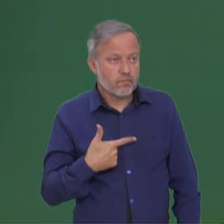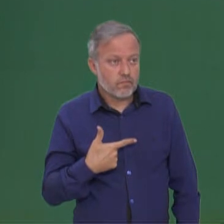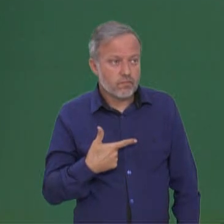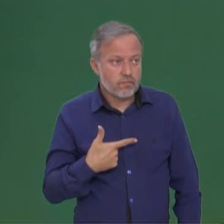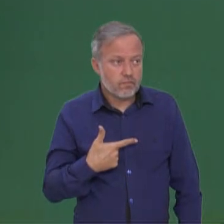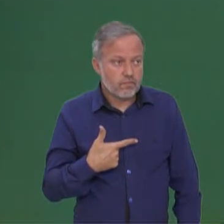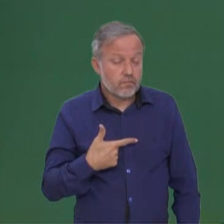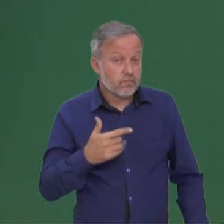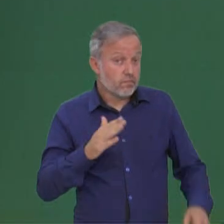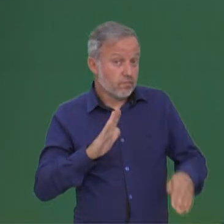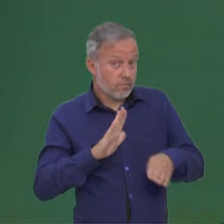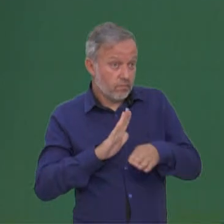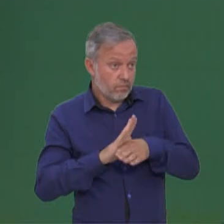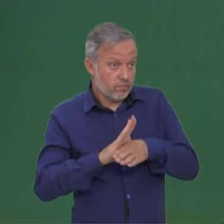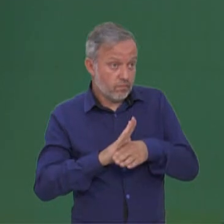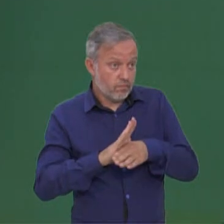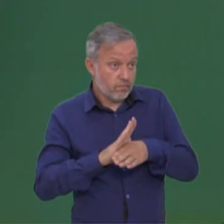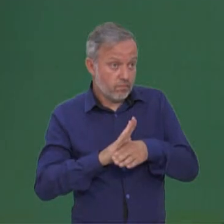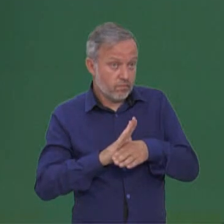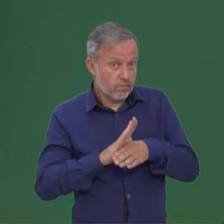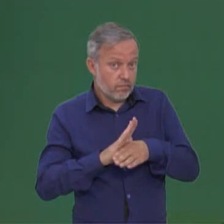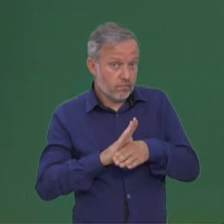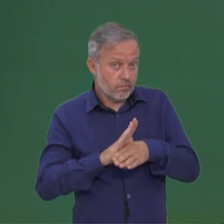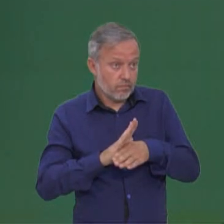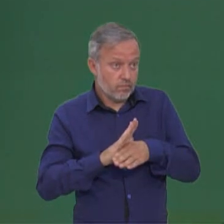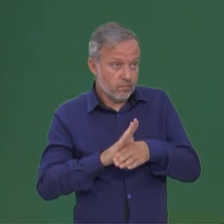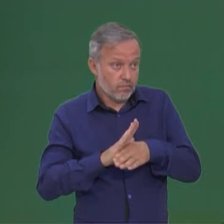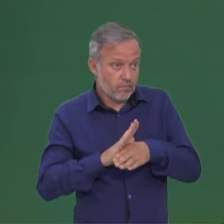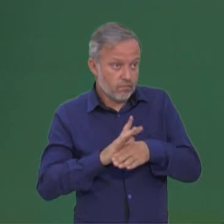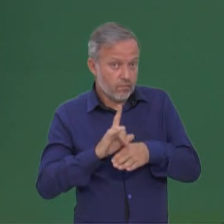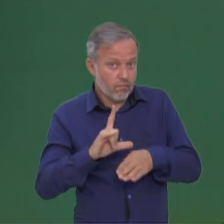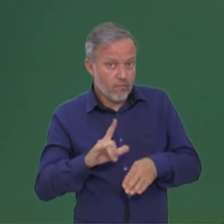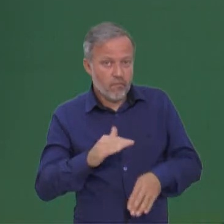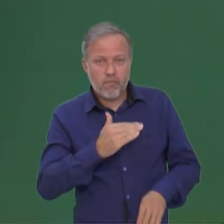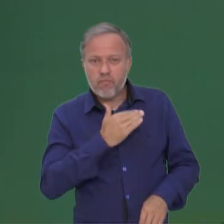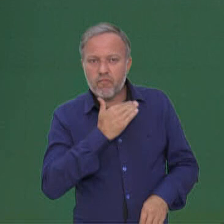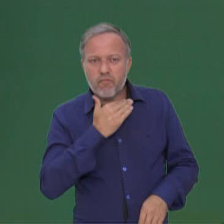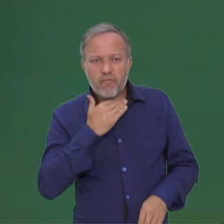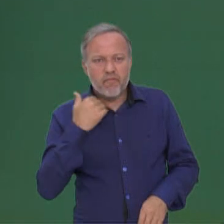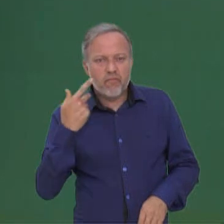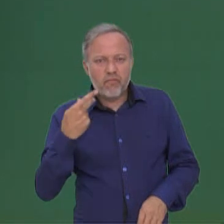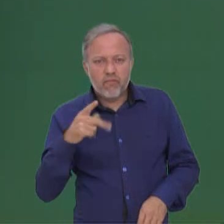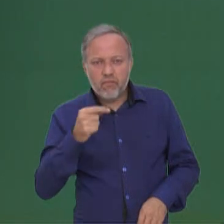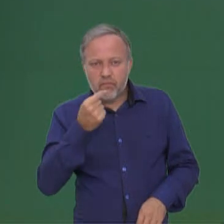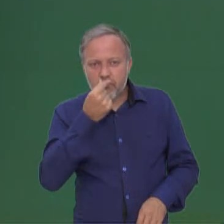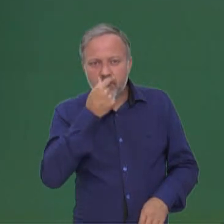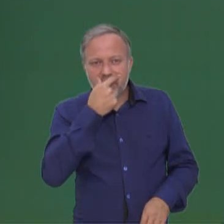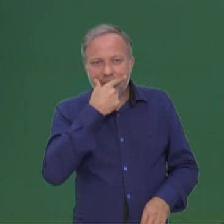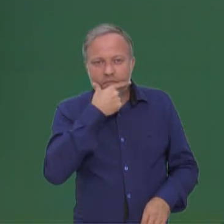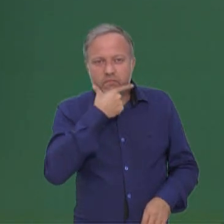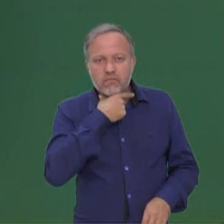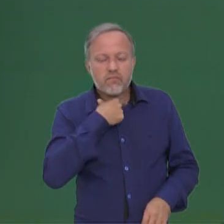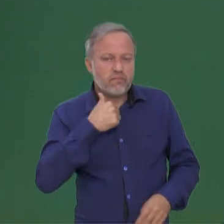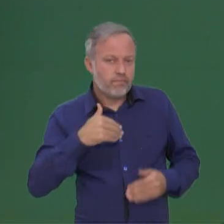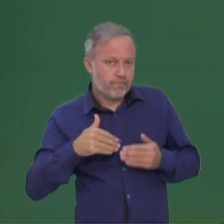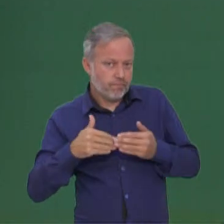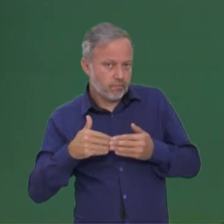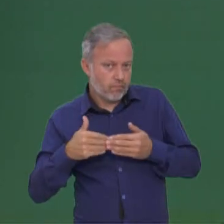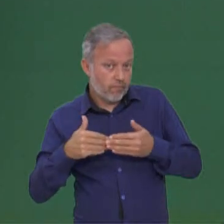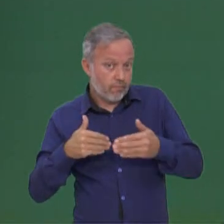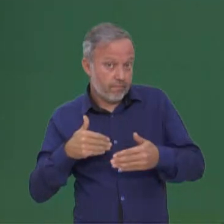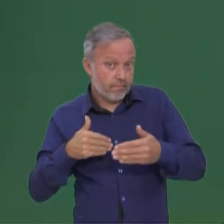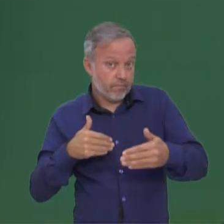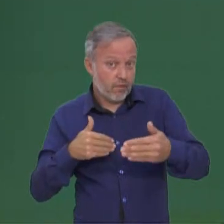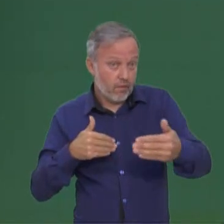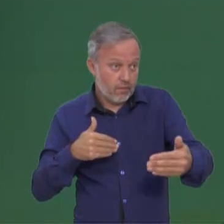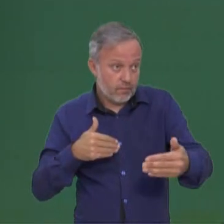certo? Até a data lá da morte dele. Então, a gente passa,